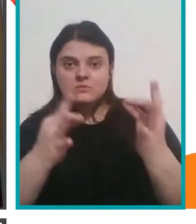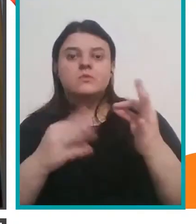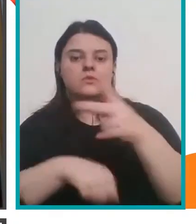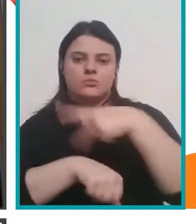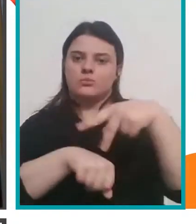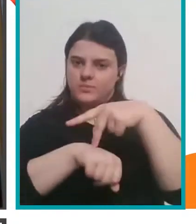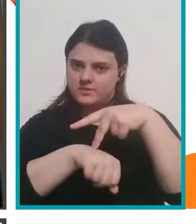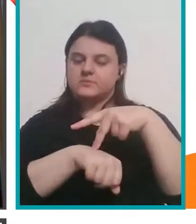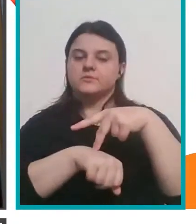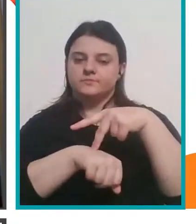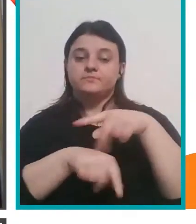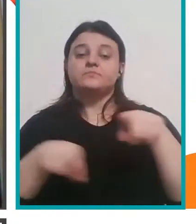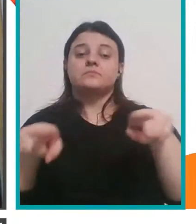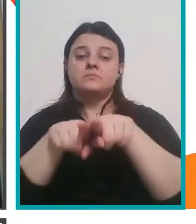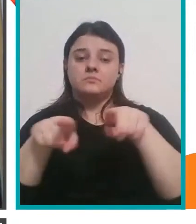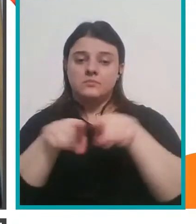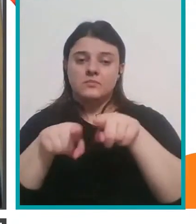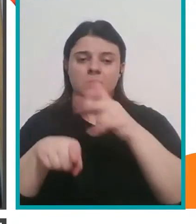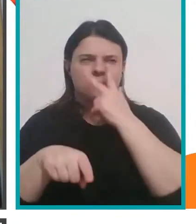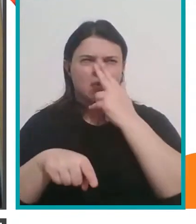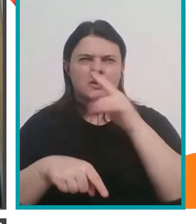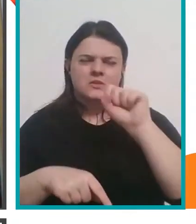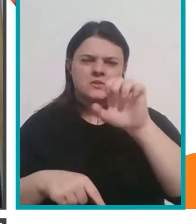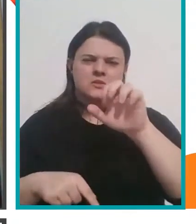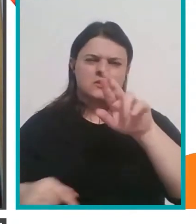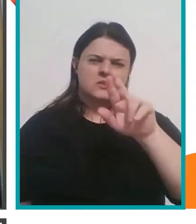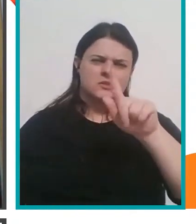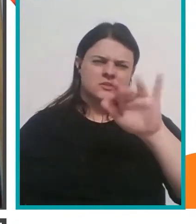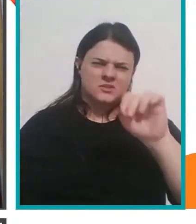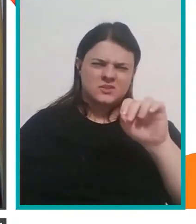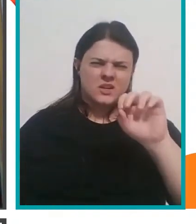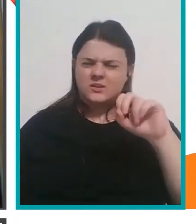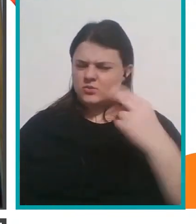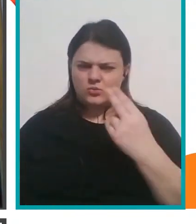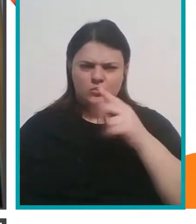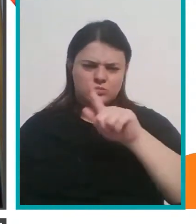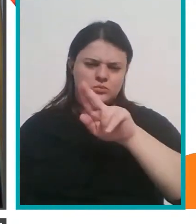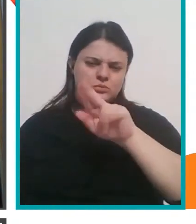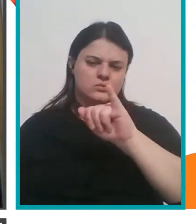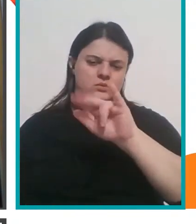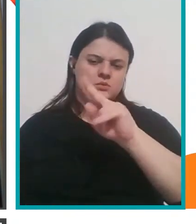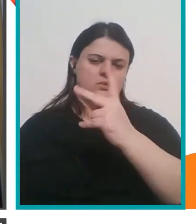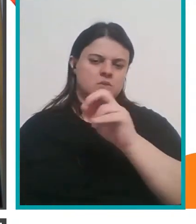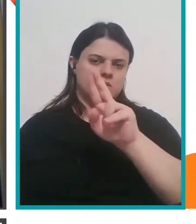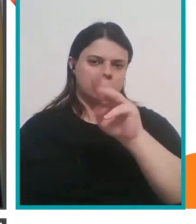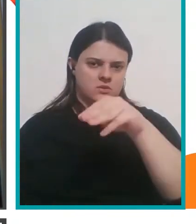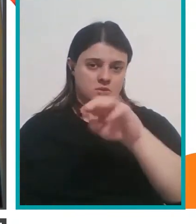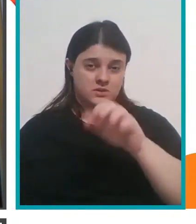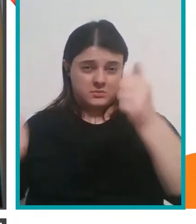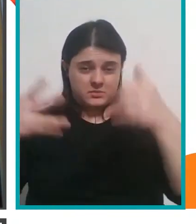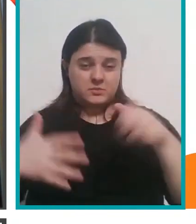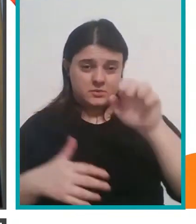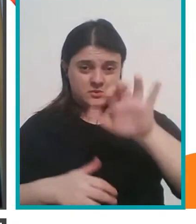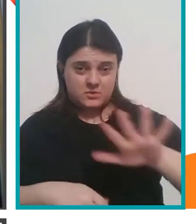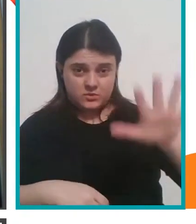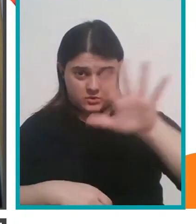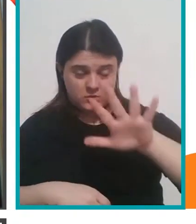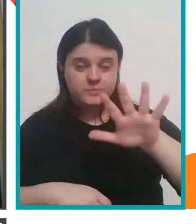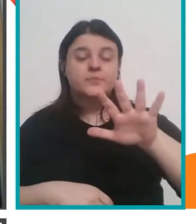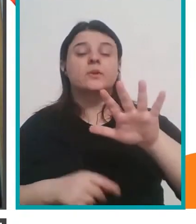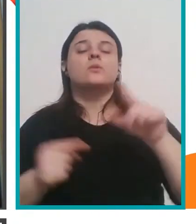país. Também acho que foi o Sérgio ou você, Guilherme, que citaram o exemplo da União Europeia, e eu